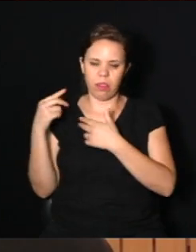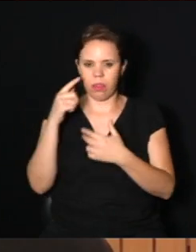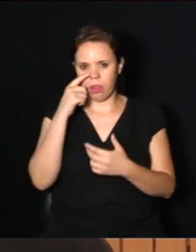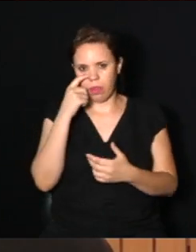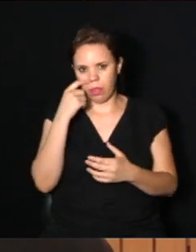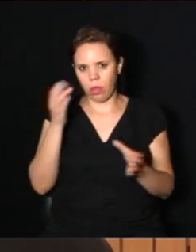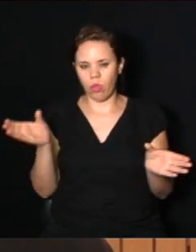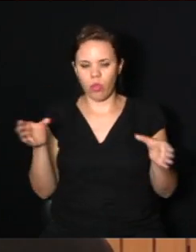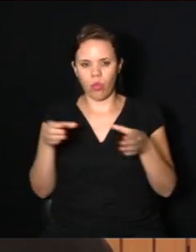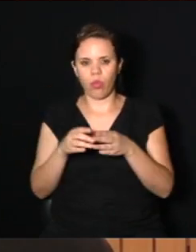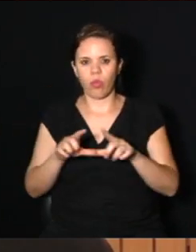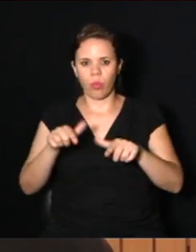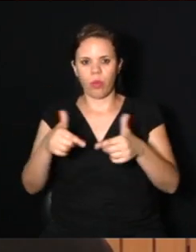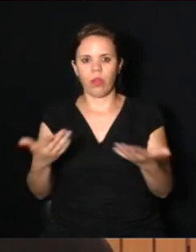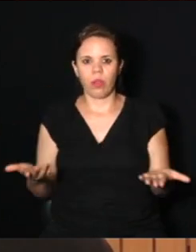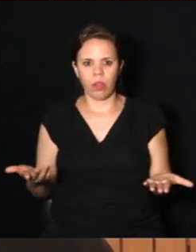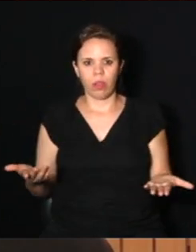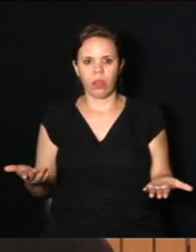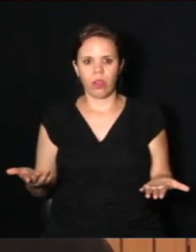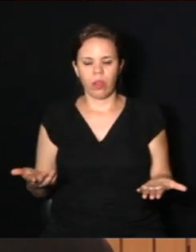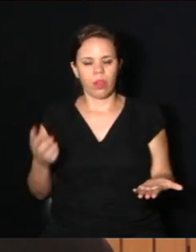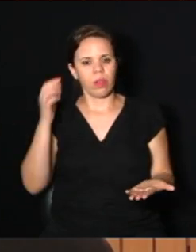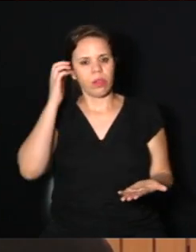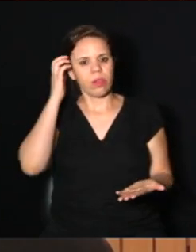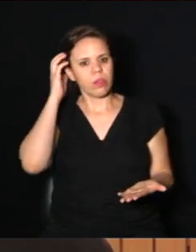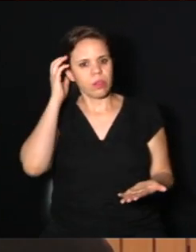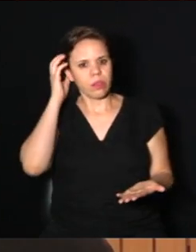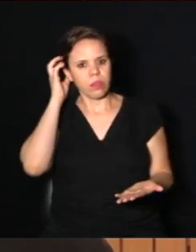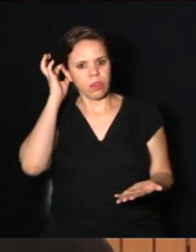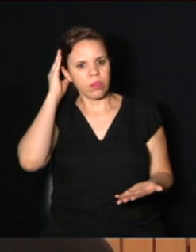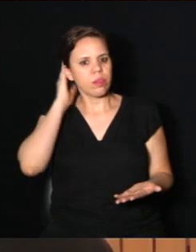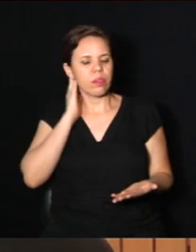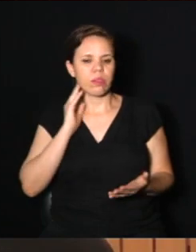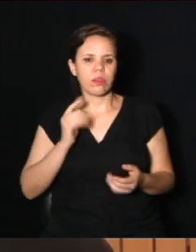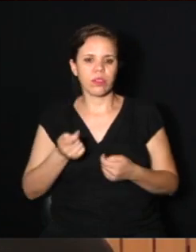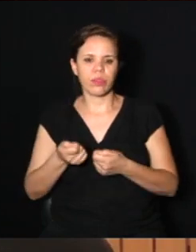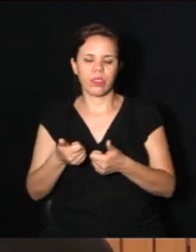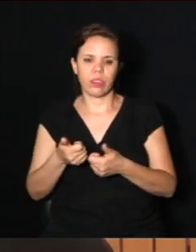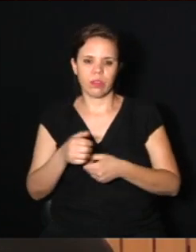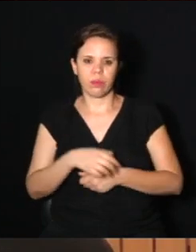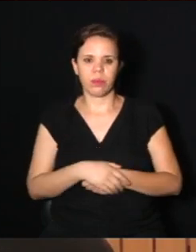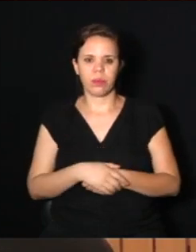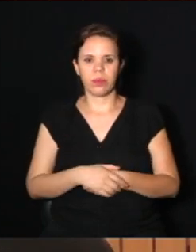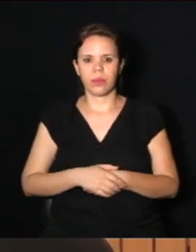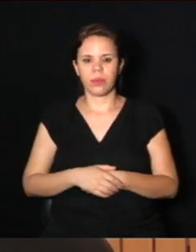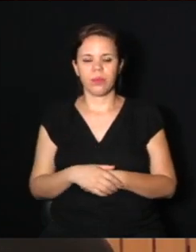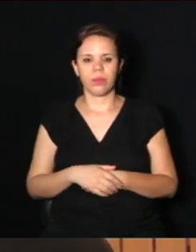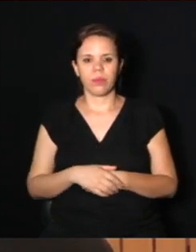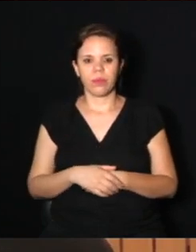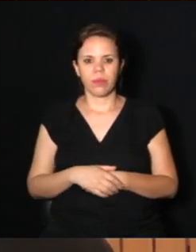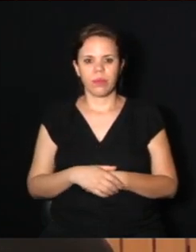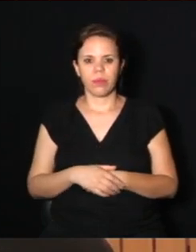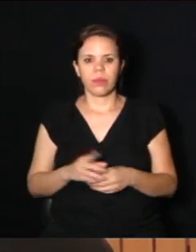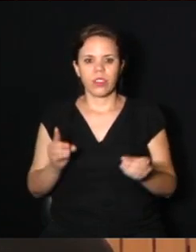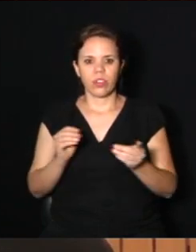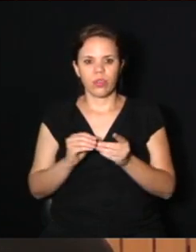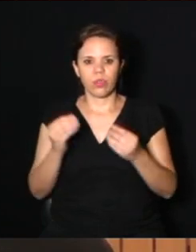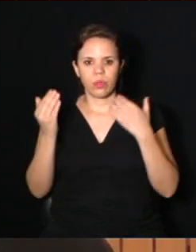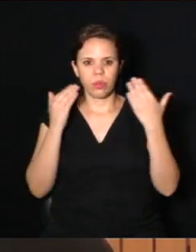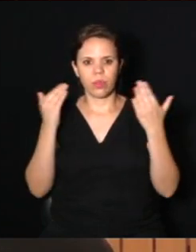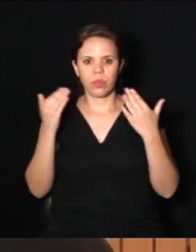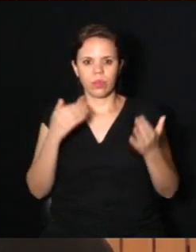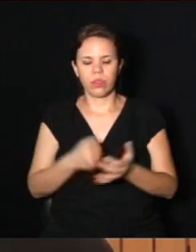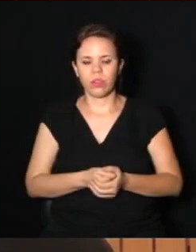Conselho intervém, na precariedade do fornecimento do serviço de